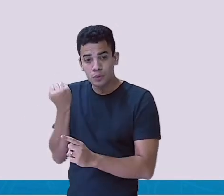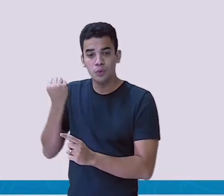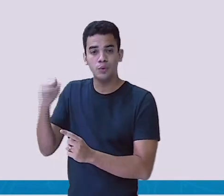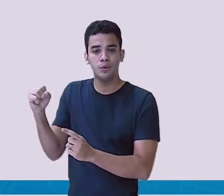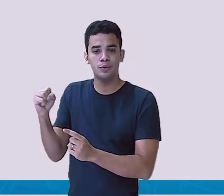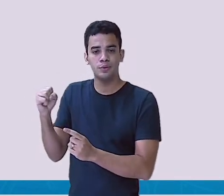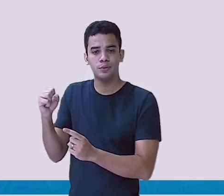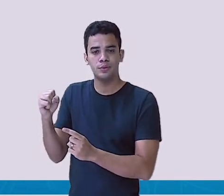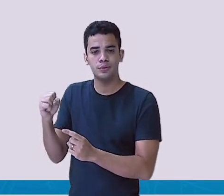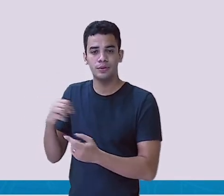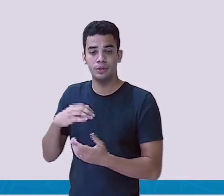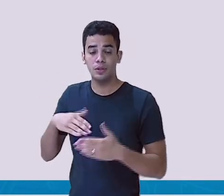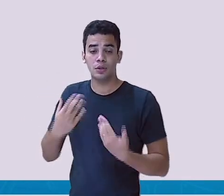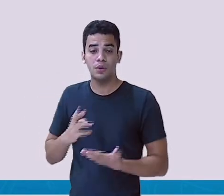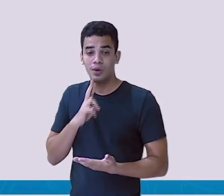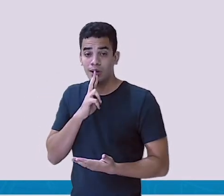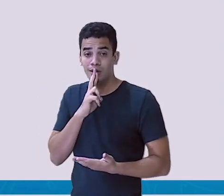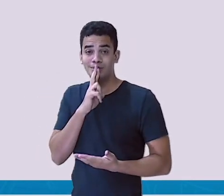6, 2.